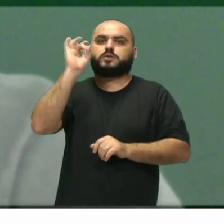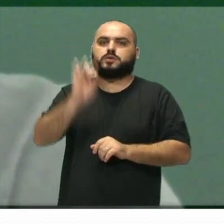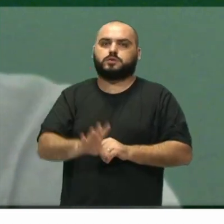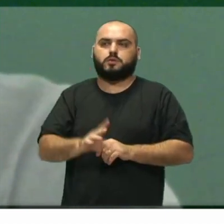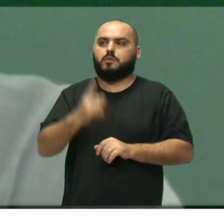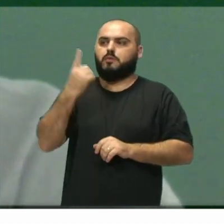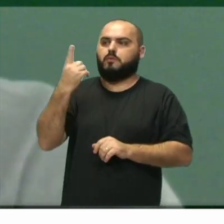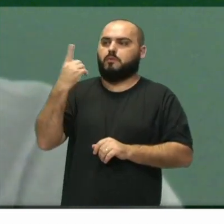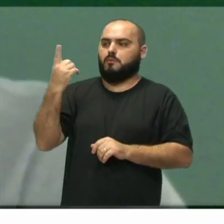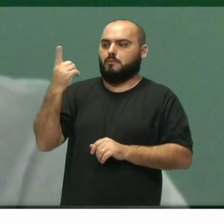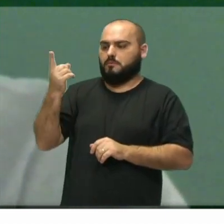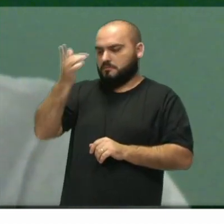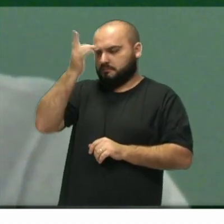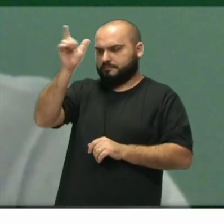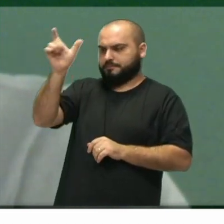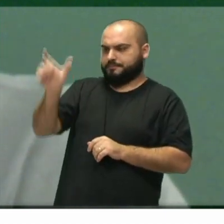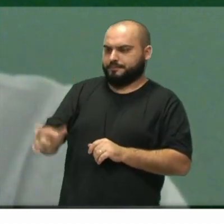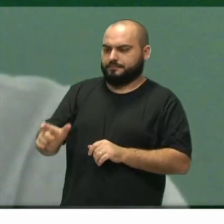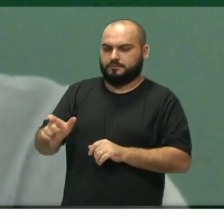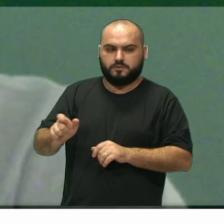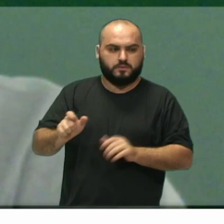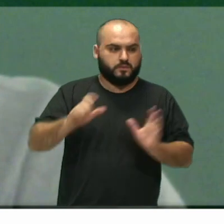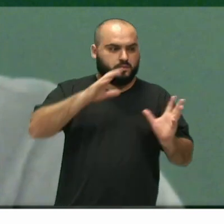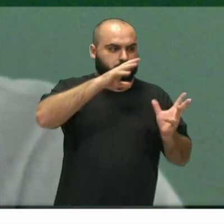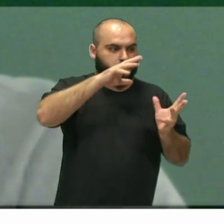da história e não perceber o todo.